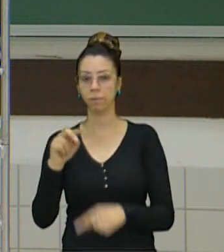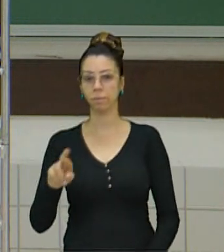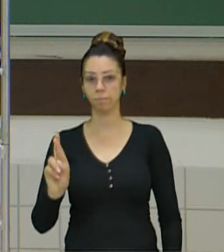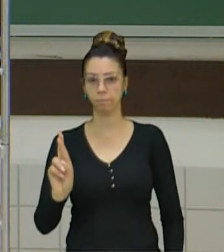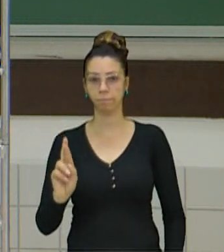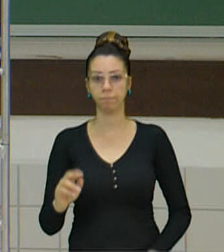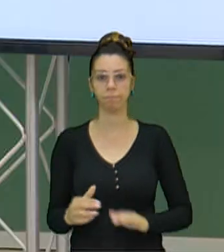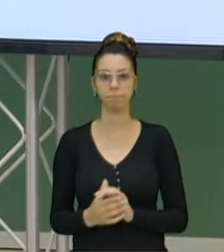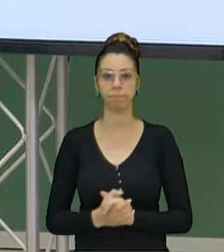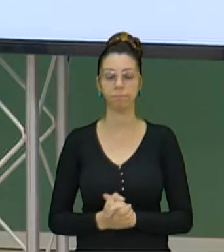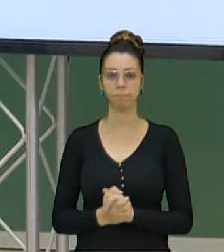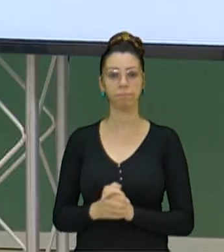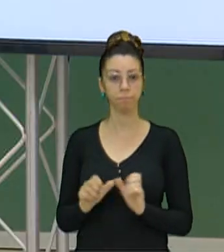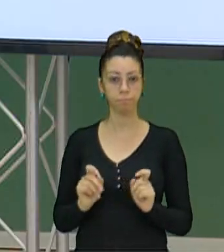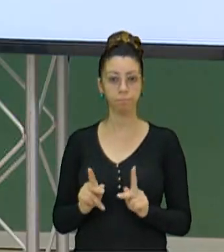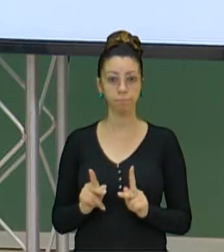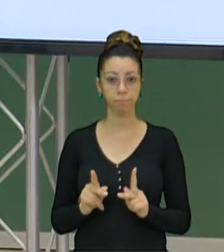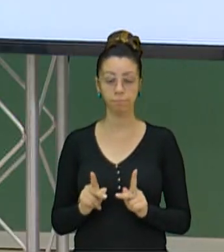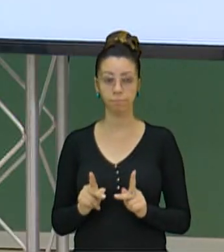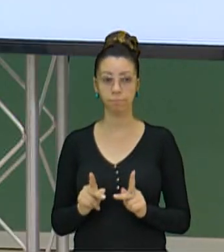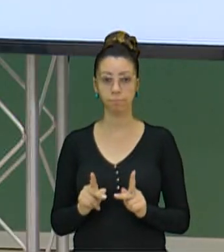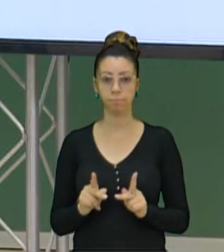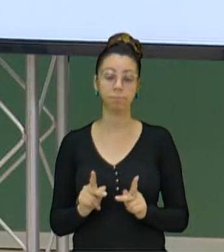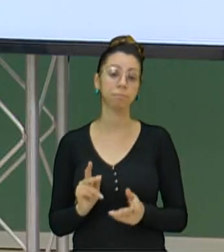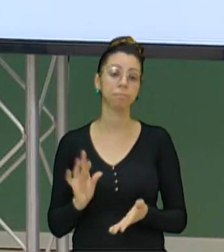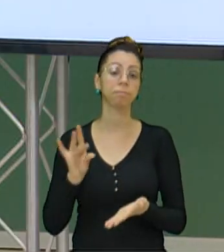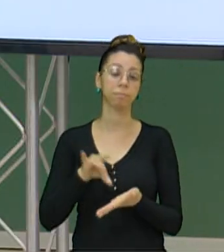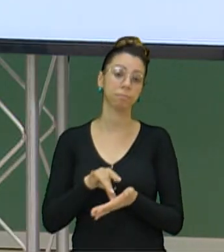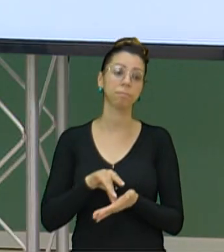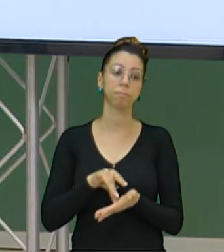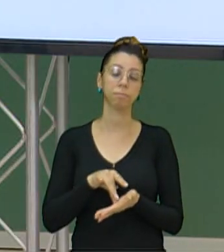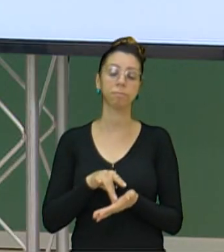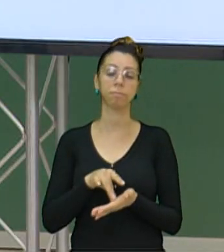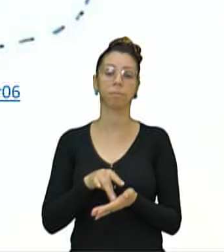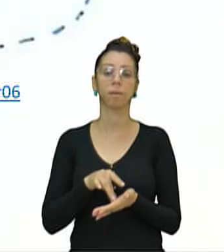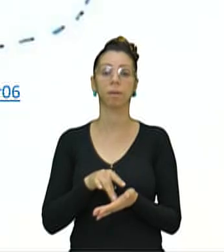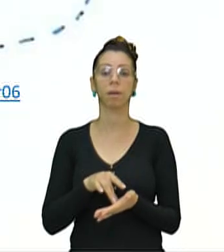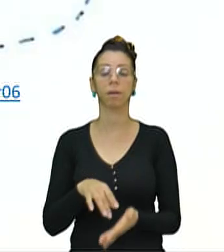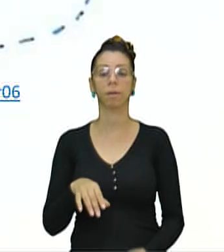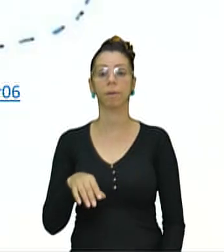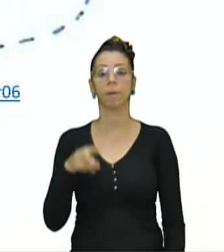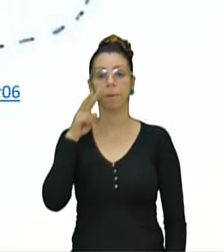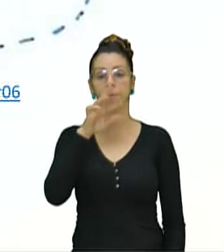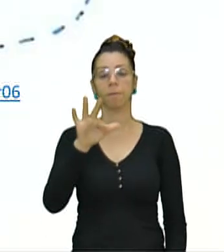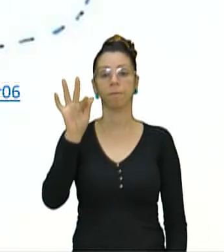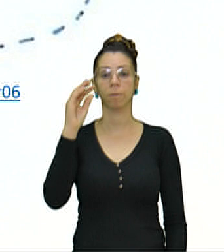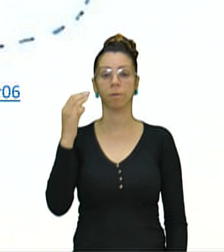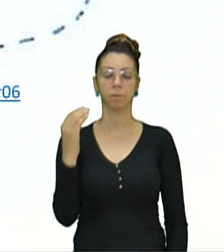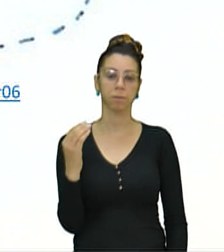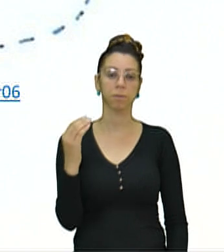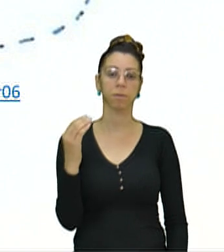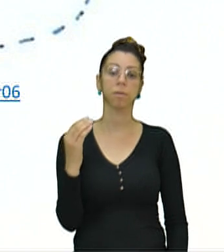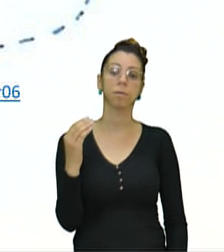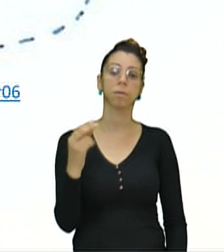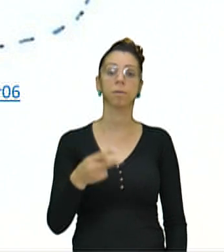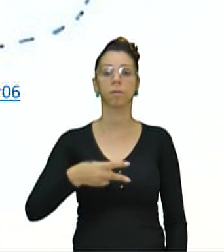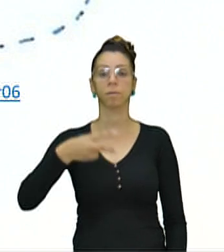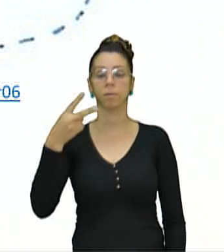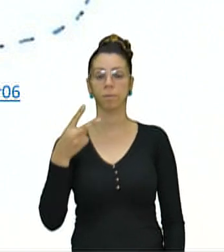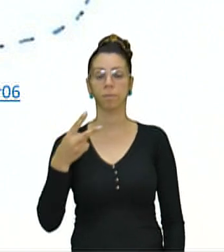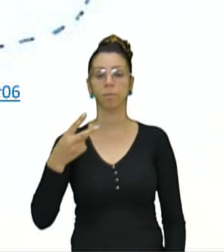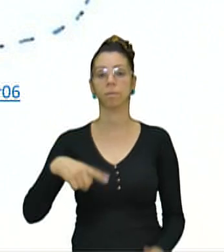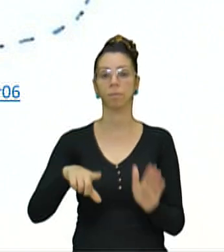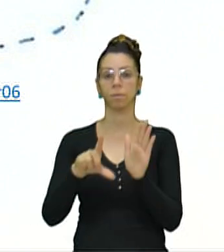raio. Beleza? Então, vejam que, na verdade, a força centrípeta nada que é mais que é um caso da segunda lei de